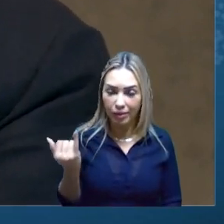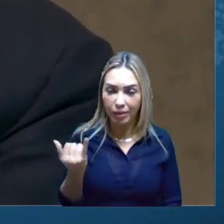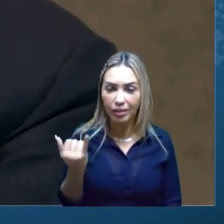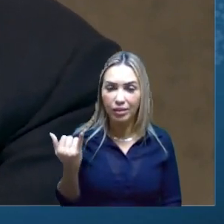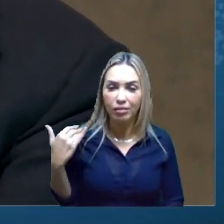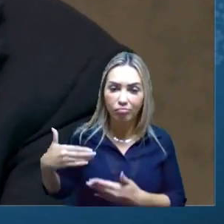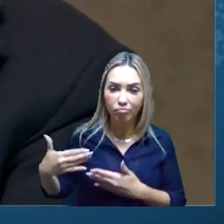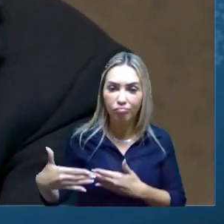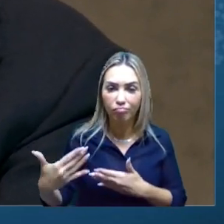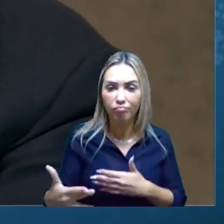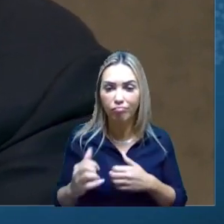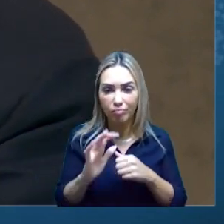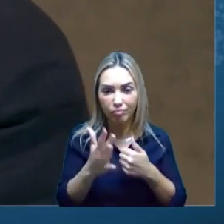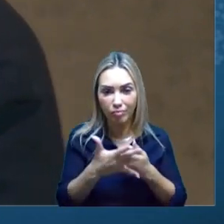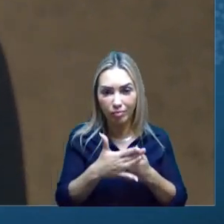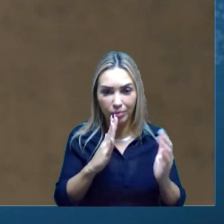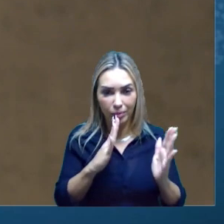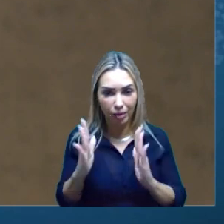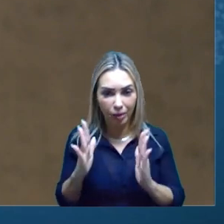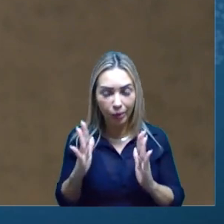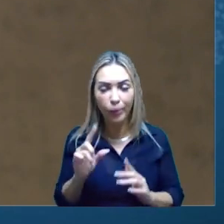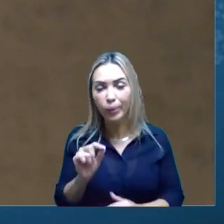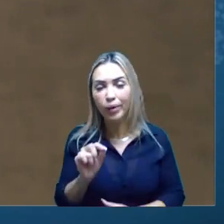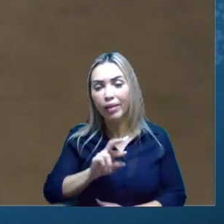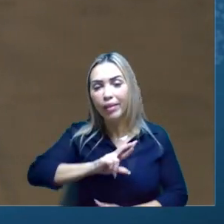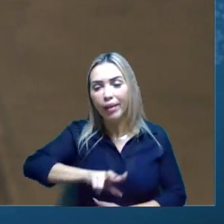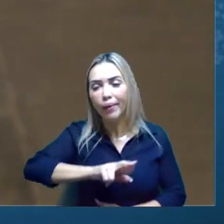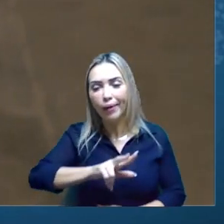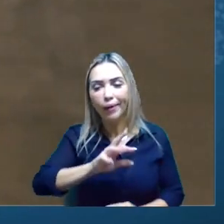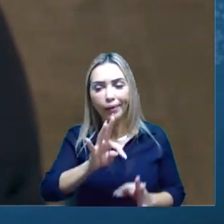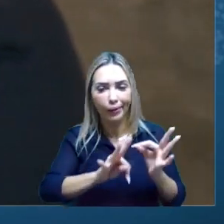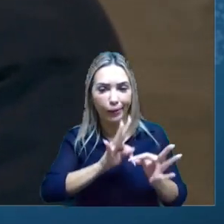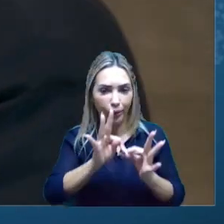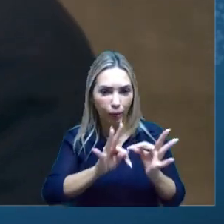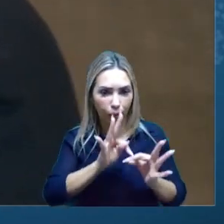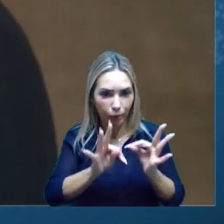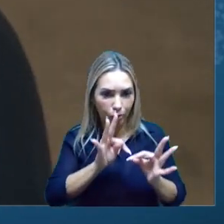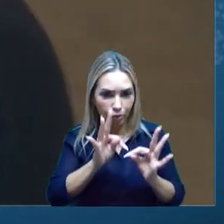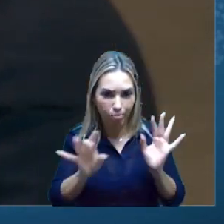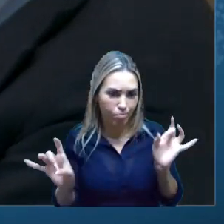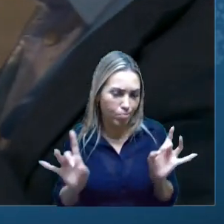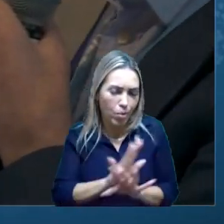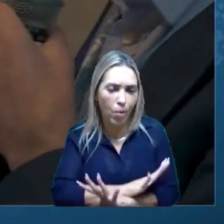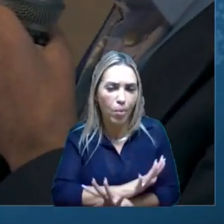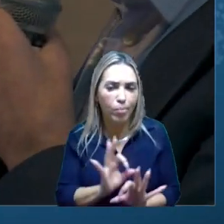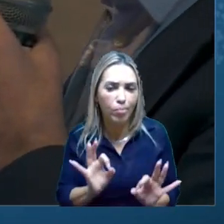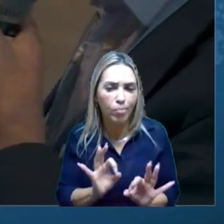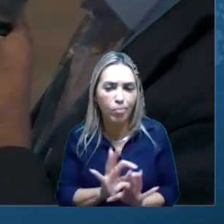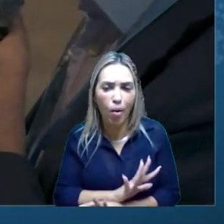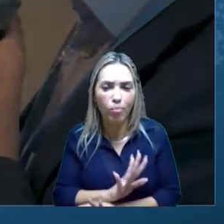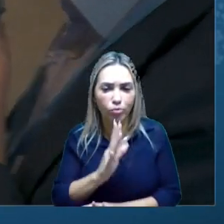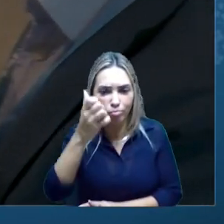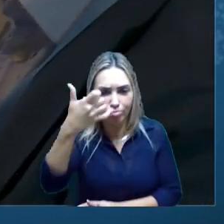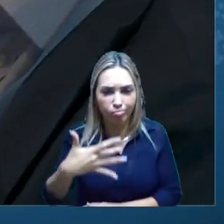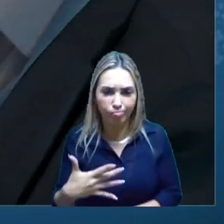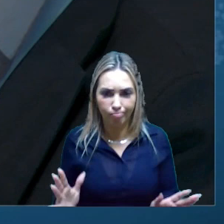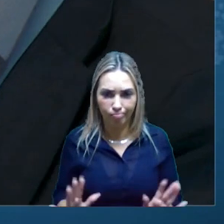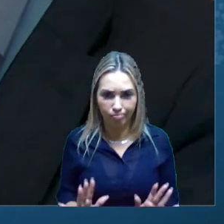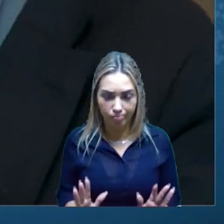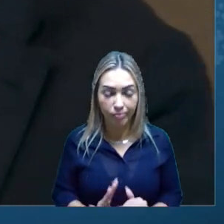da pandemia, que não é a tecnologia por si só, estritamente falando.